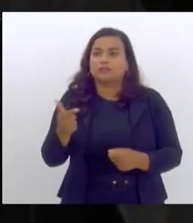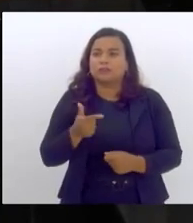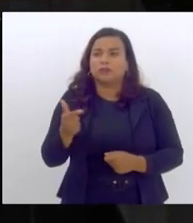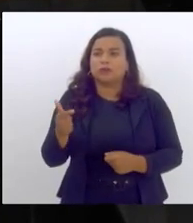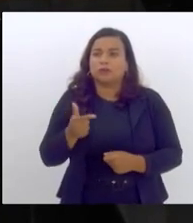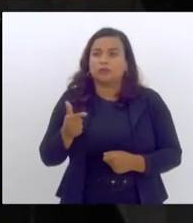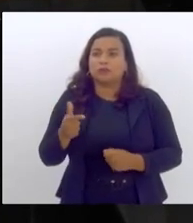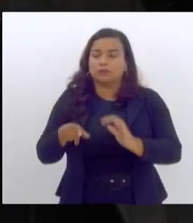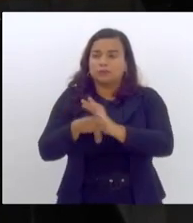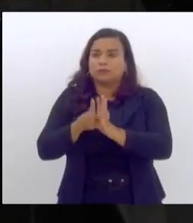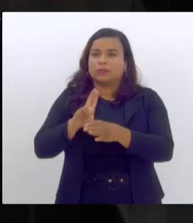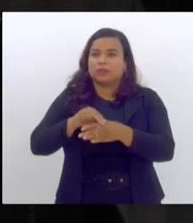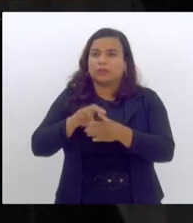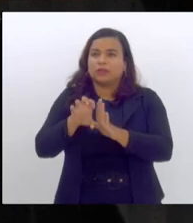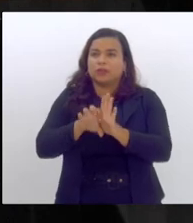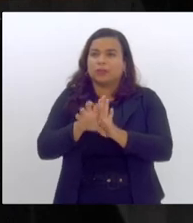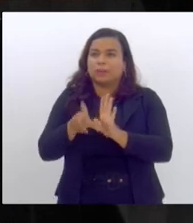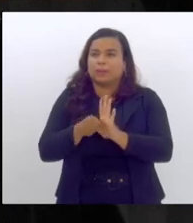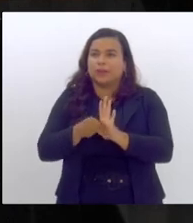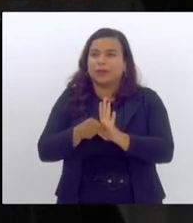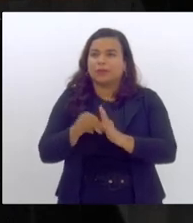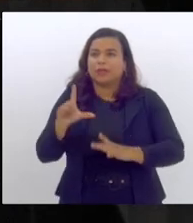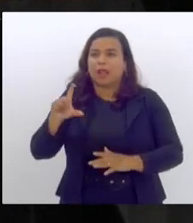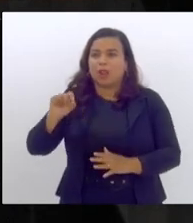da emenda ao LOA